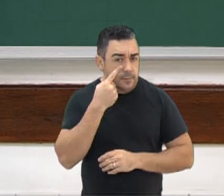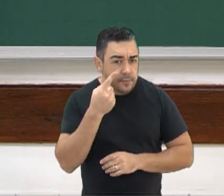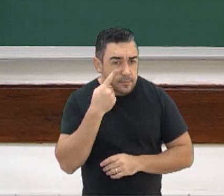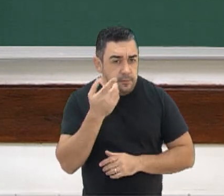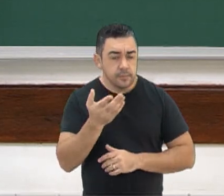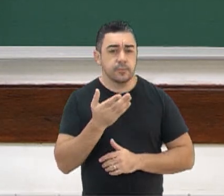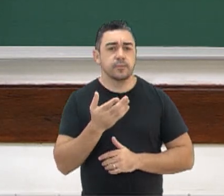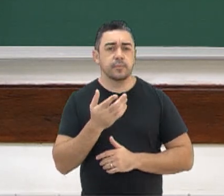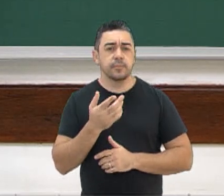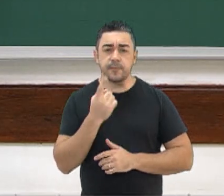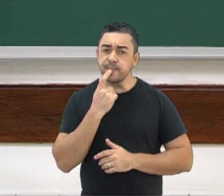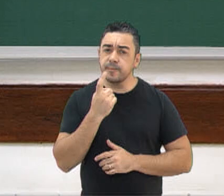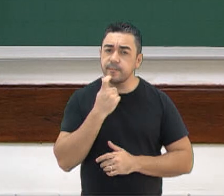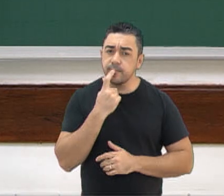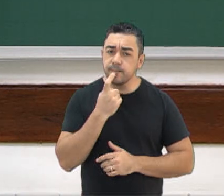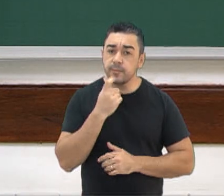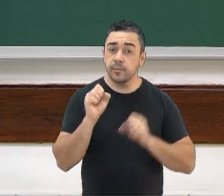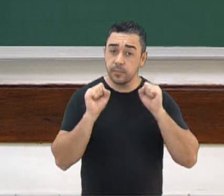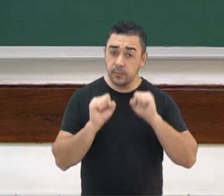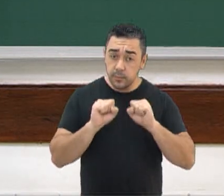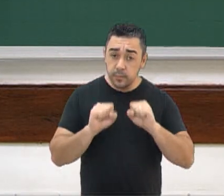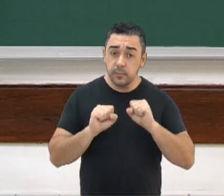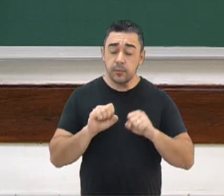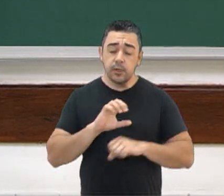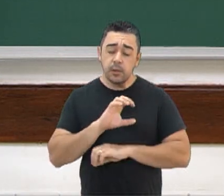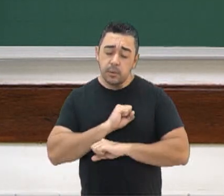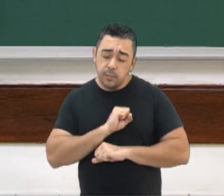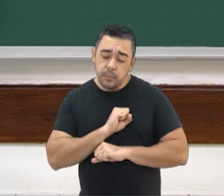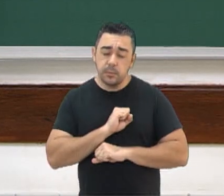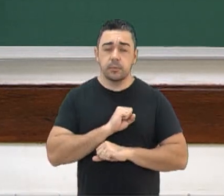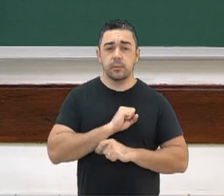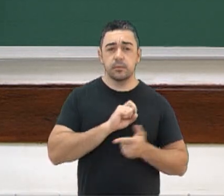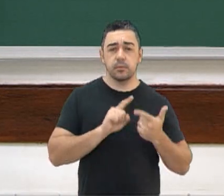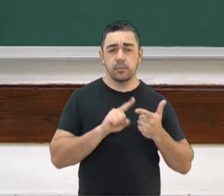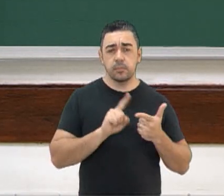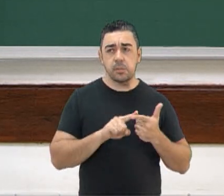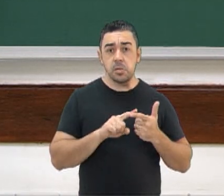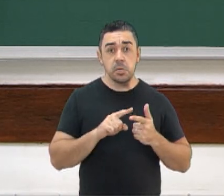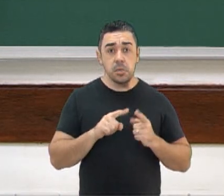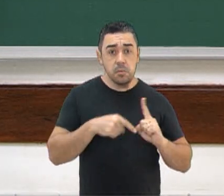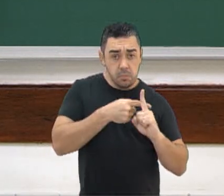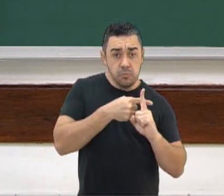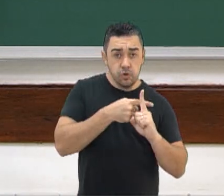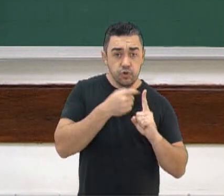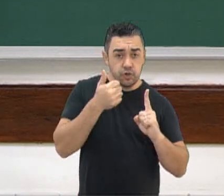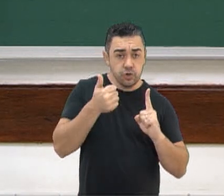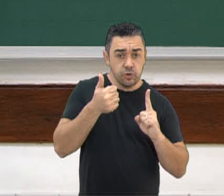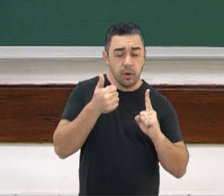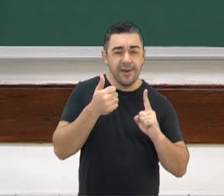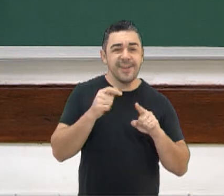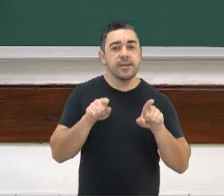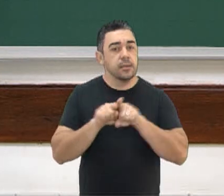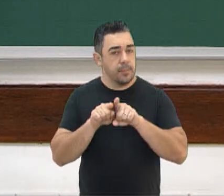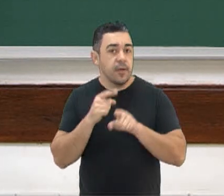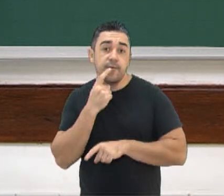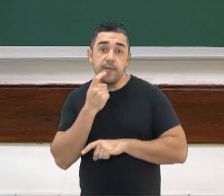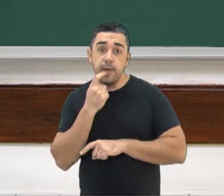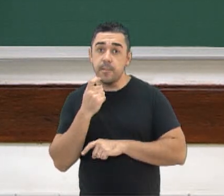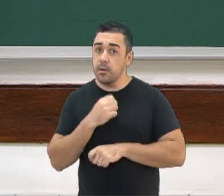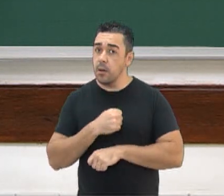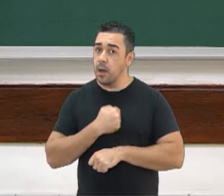mesma maneira que o vermelho pode representar o amor, representar alguma coisa positiva, ele também pode representar